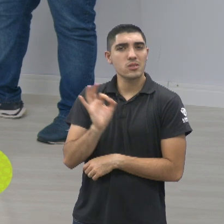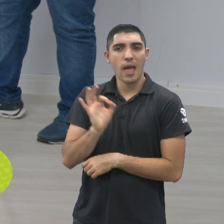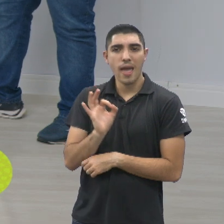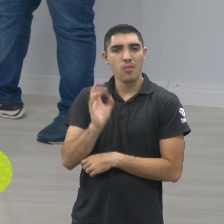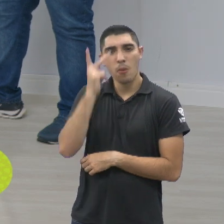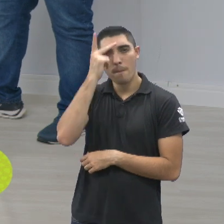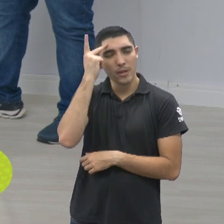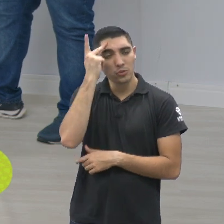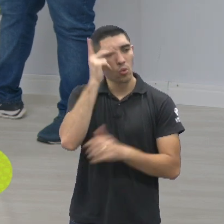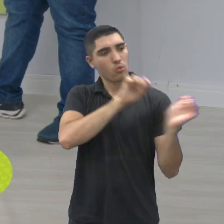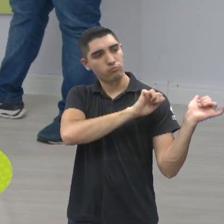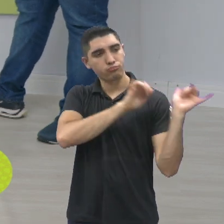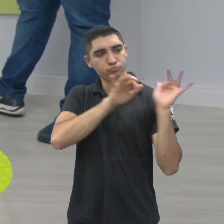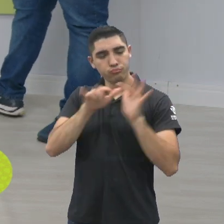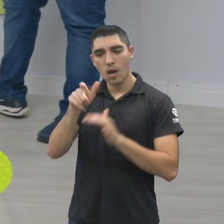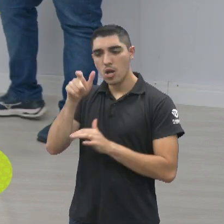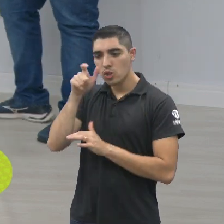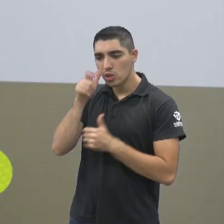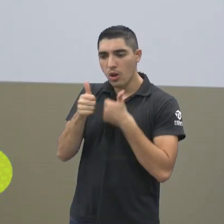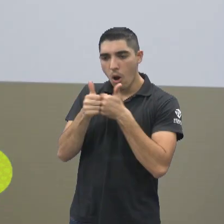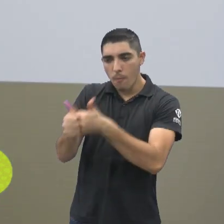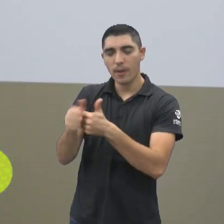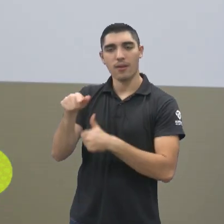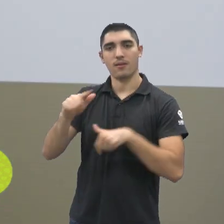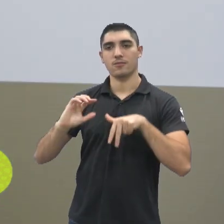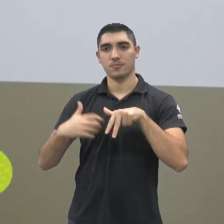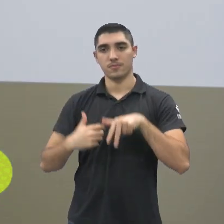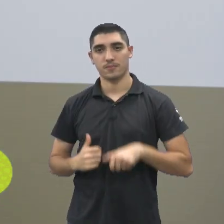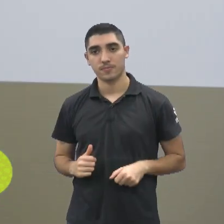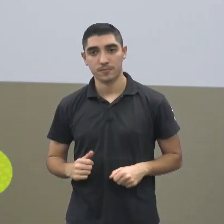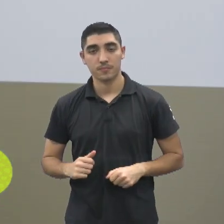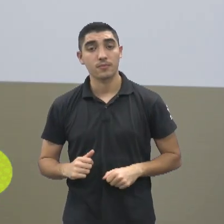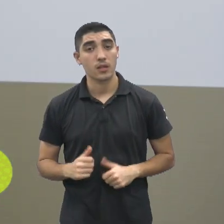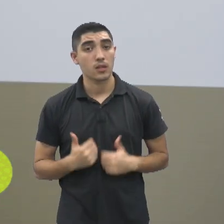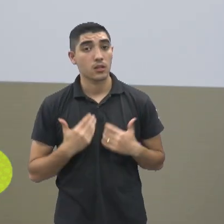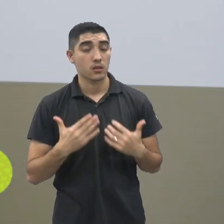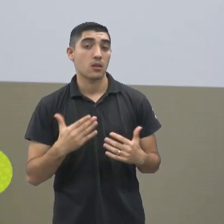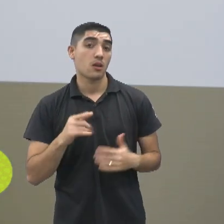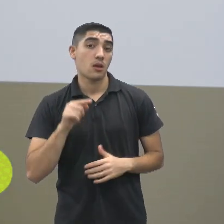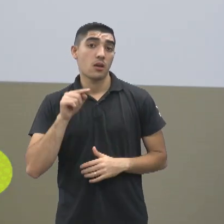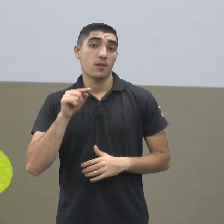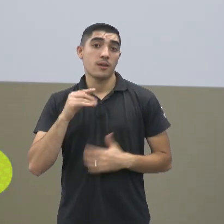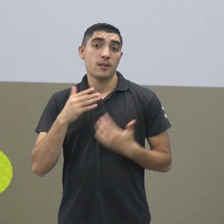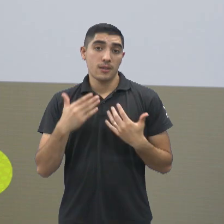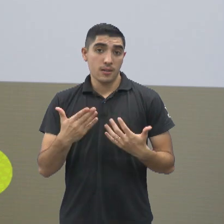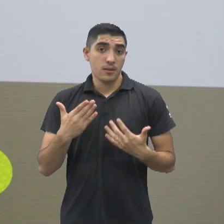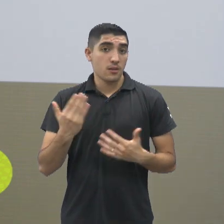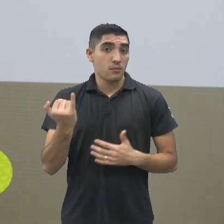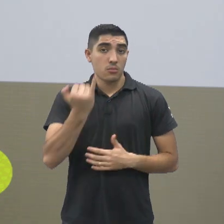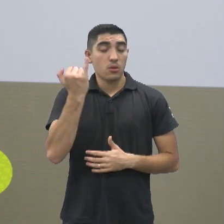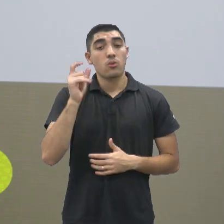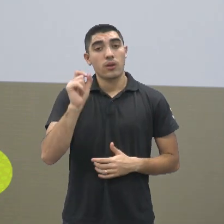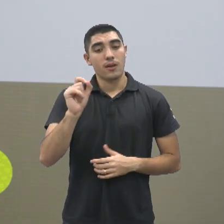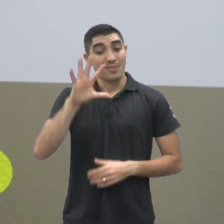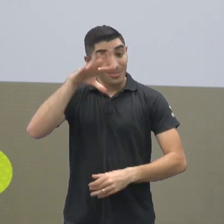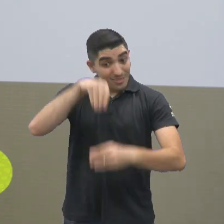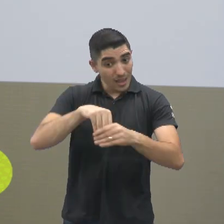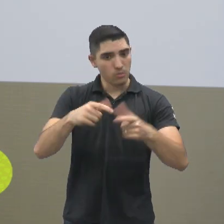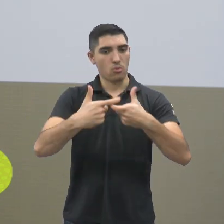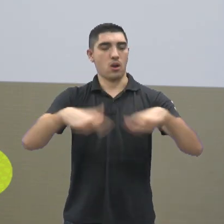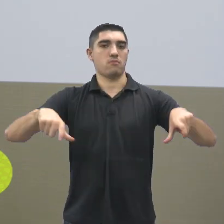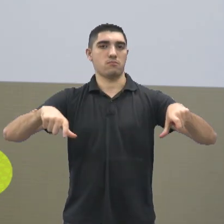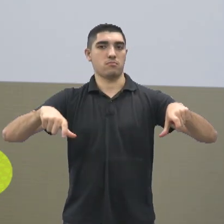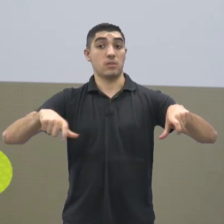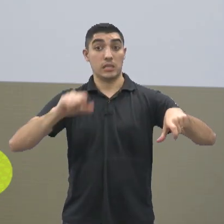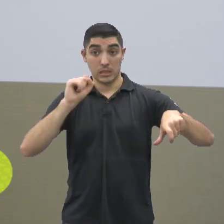José, que possa também acompanhar o Tigre? Eu acho que é exclusivamente isso. a parte dentro do campo. Você começa a ter resultado, você começa a